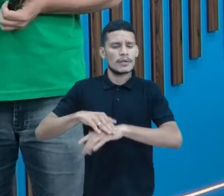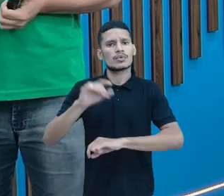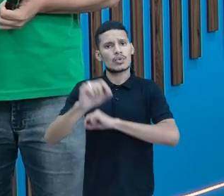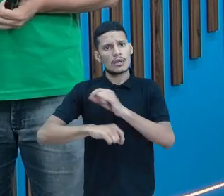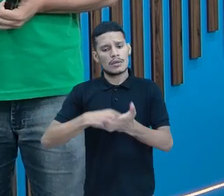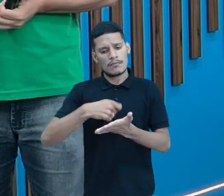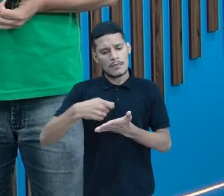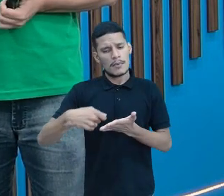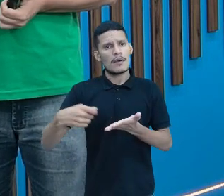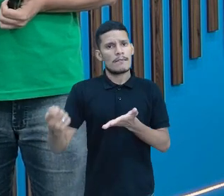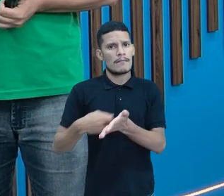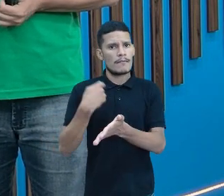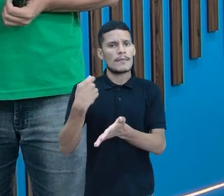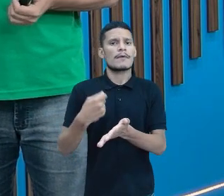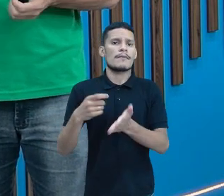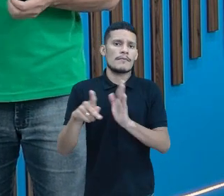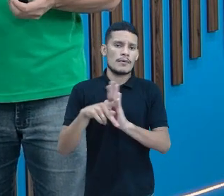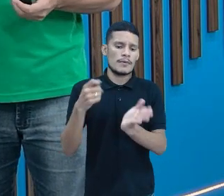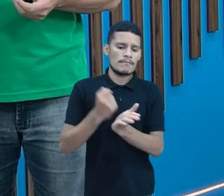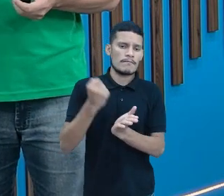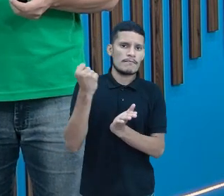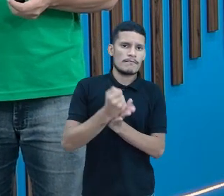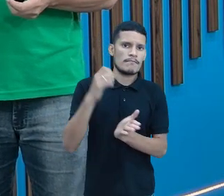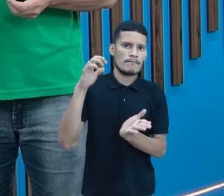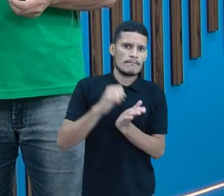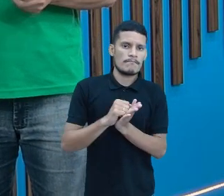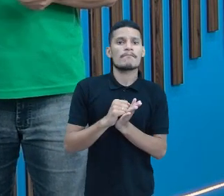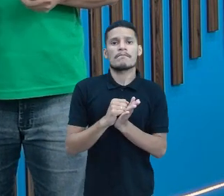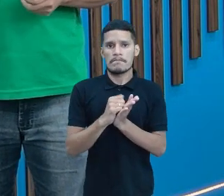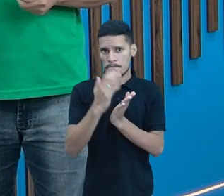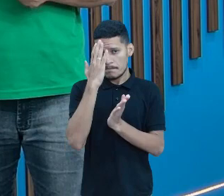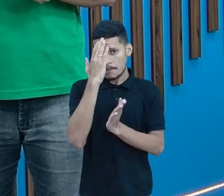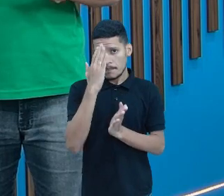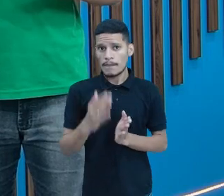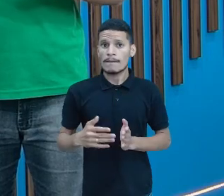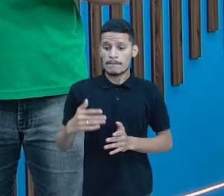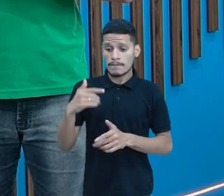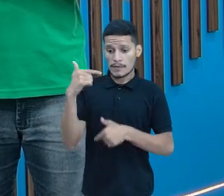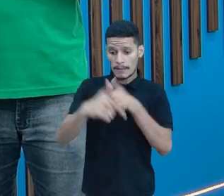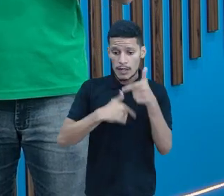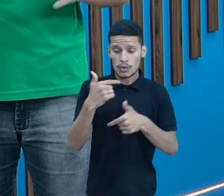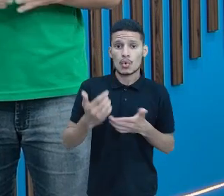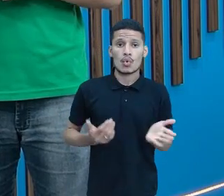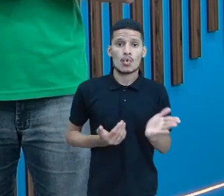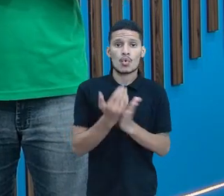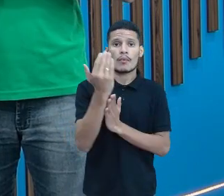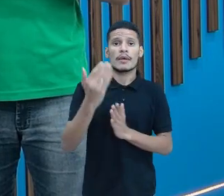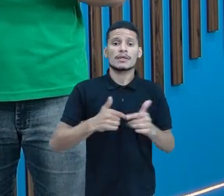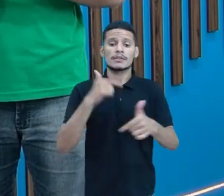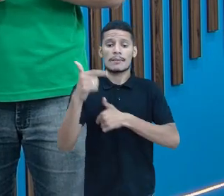da carteira de trabalho, né, o empregador vai lá e registra, esse trabalhador ou trabalhadora passa, né,